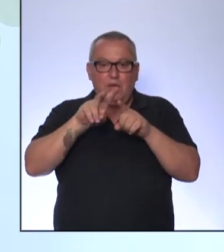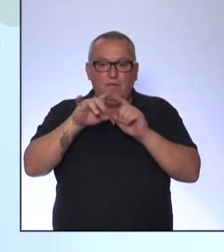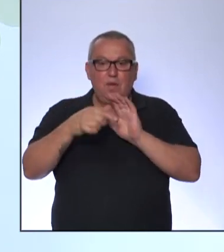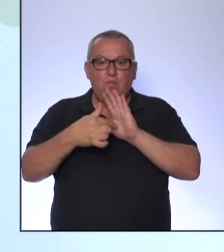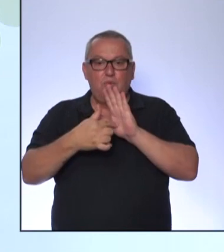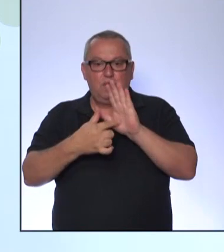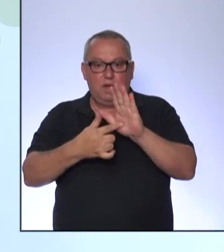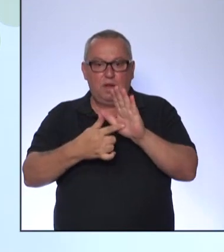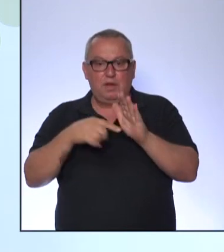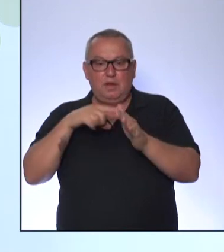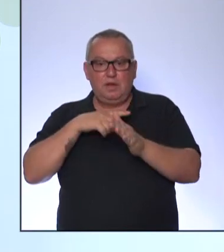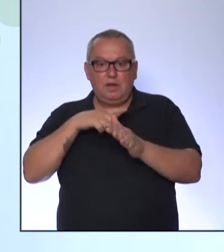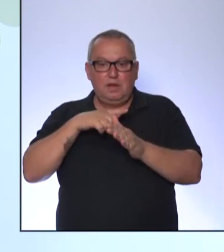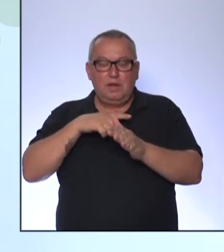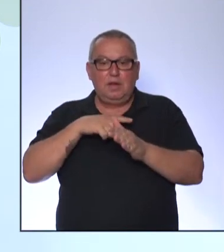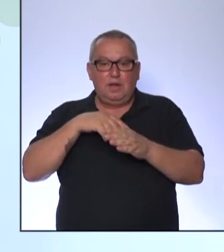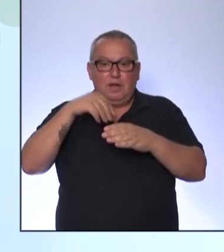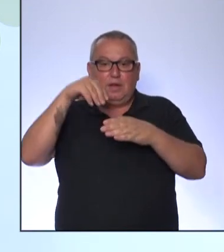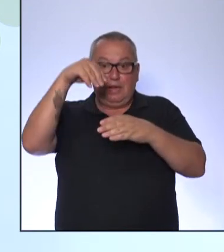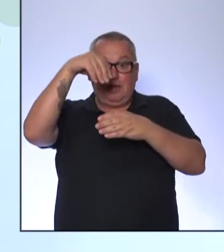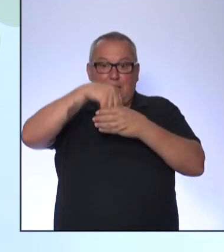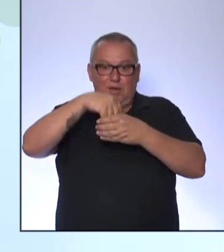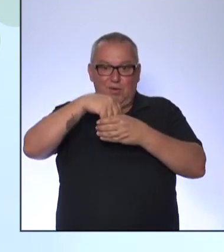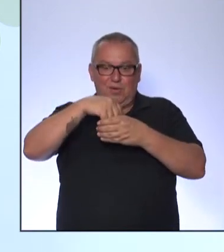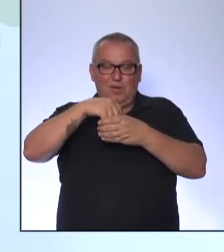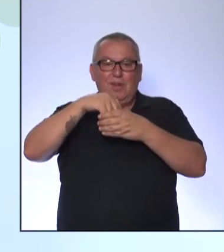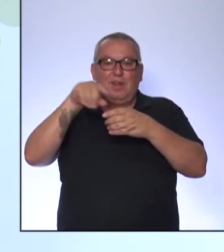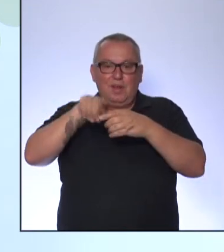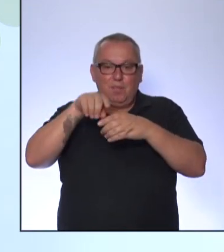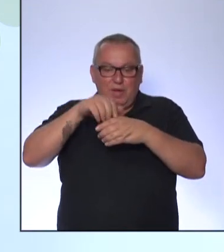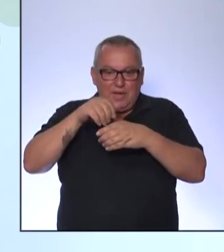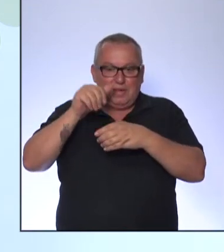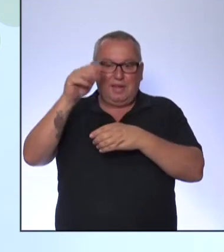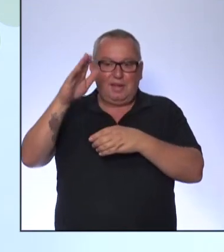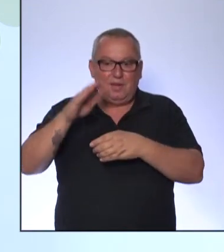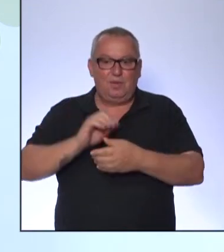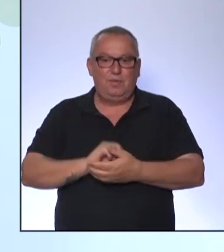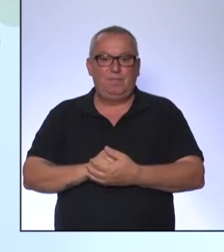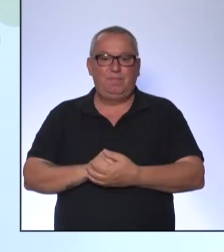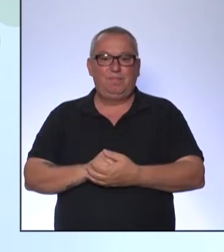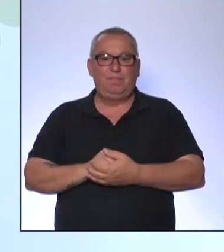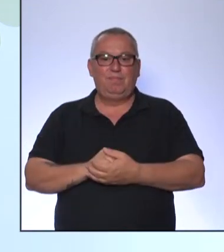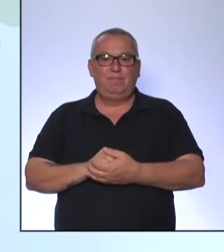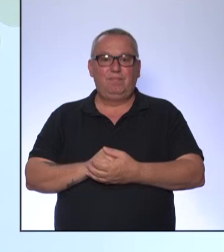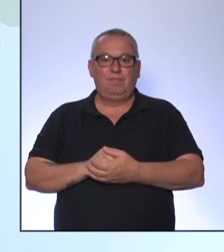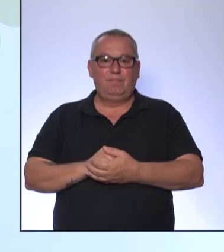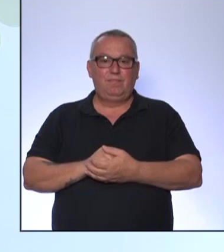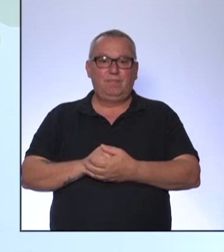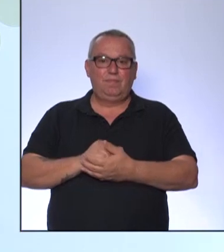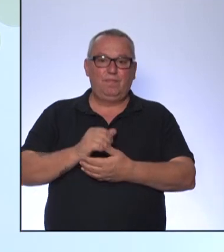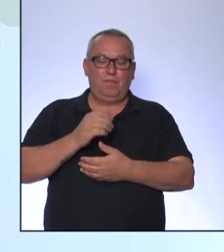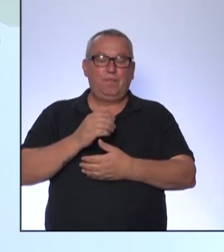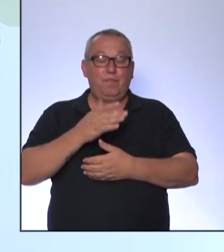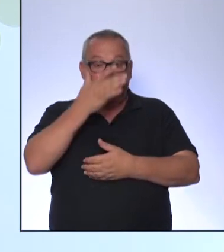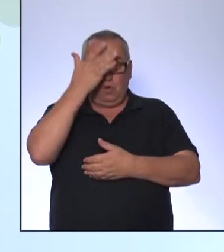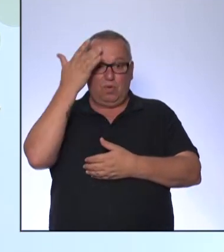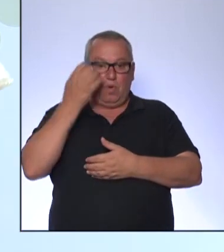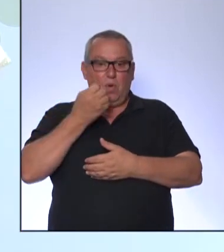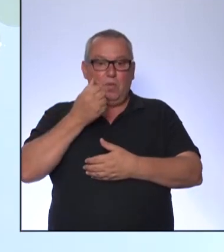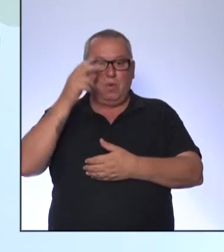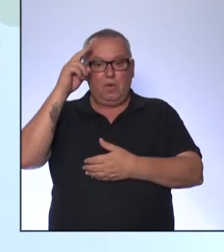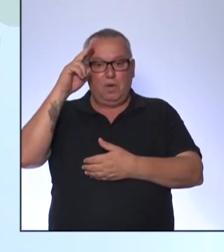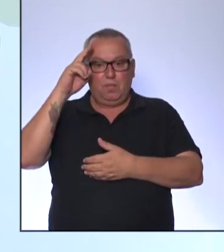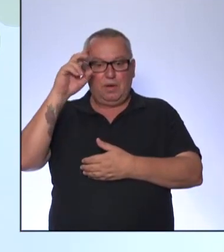fora. Então, você tem tanto esse nutriente entrando quanto esse nutriente saindo, tá bom? Pessoal, vale lembrar que a